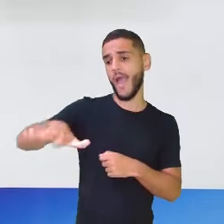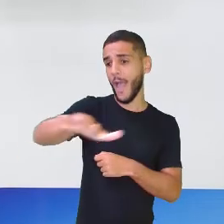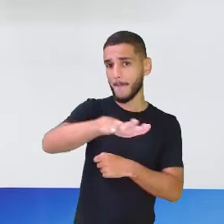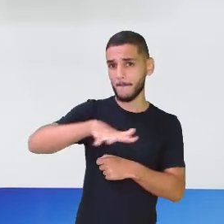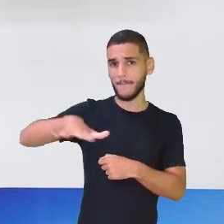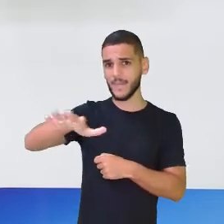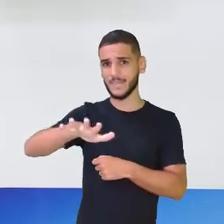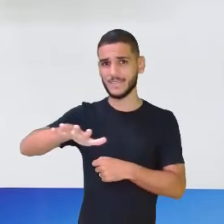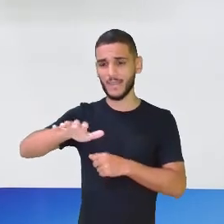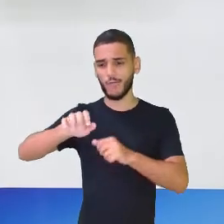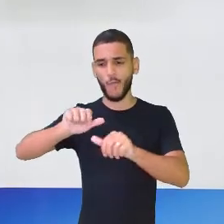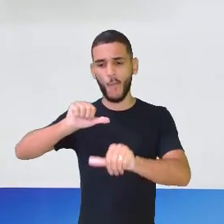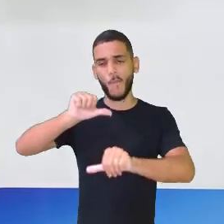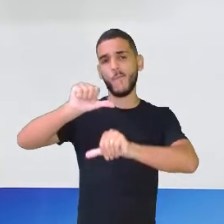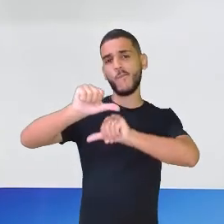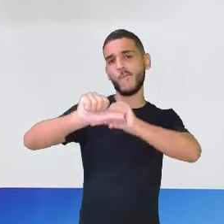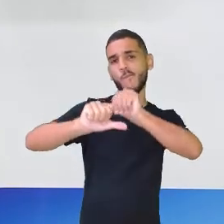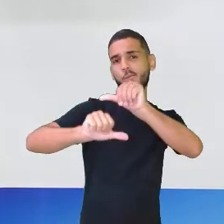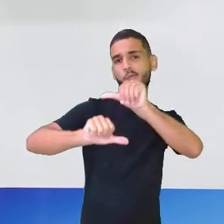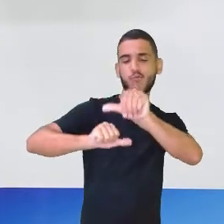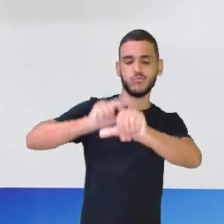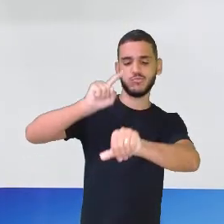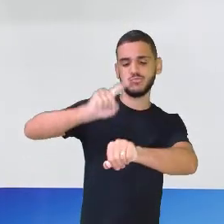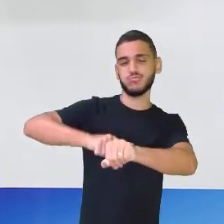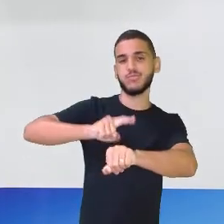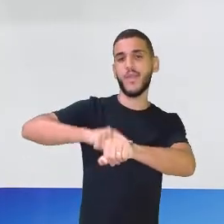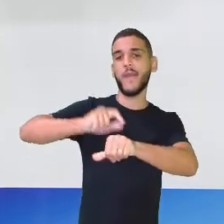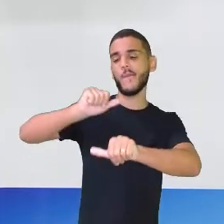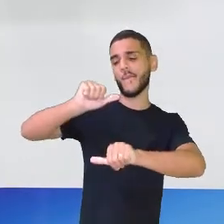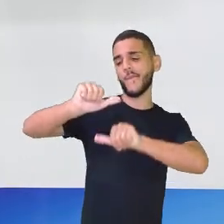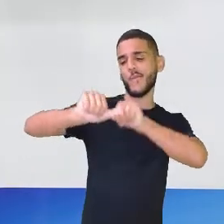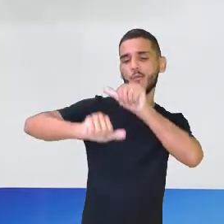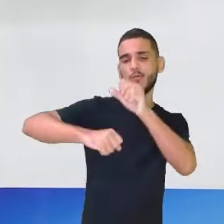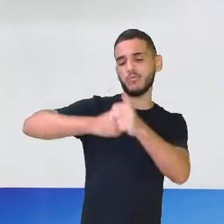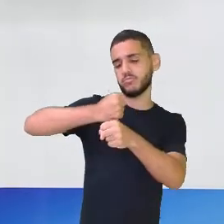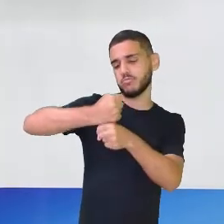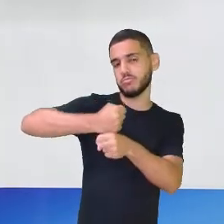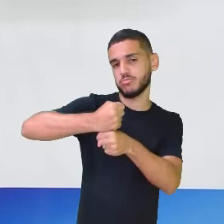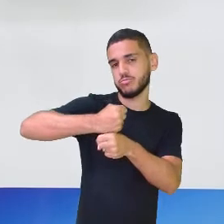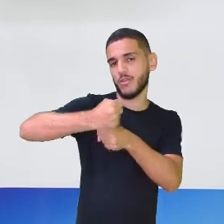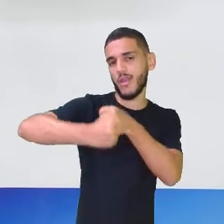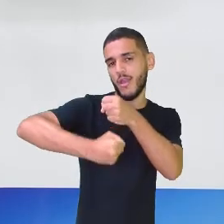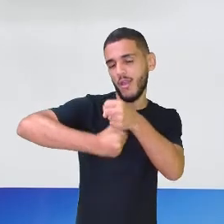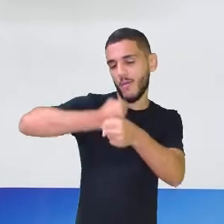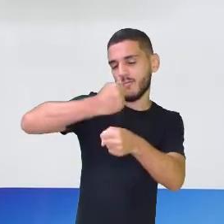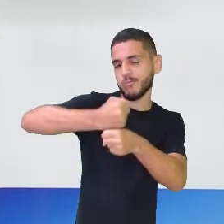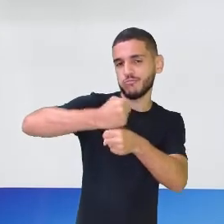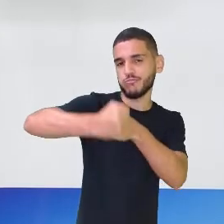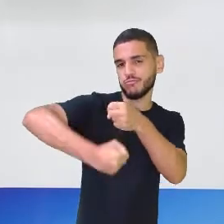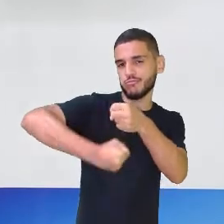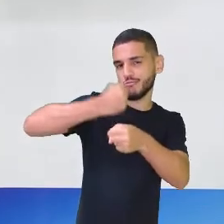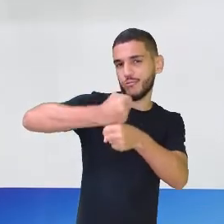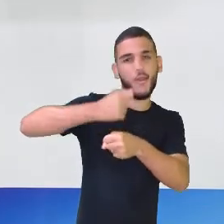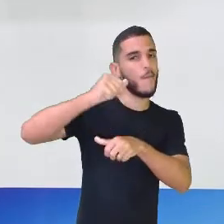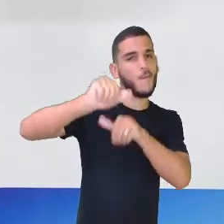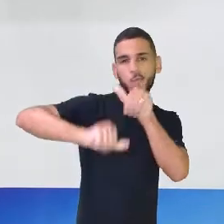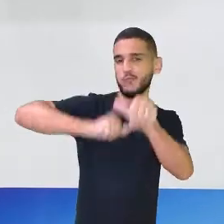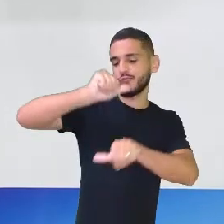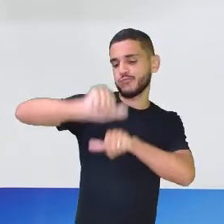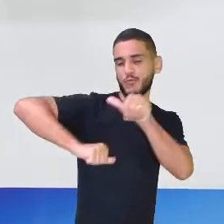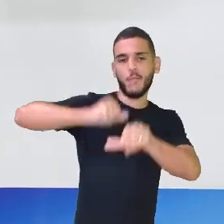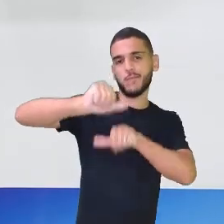com o tempo. Ela não vai ficar paradinha daquela forma que você está na sua cabeça, não. Por exemplo, eu posso ir na